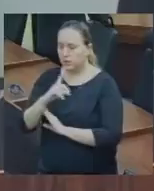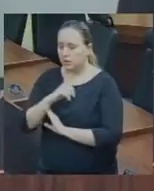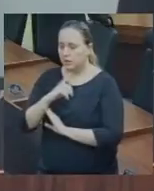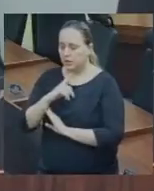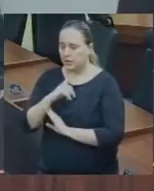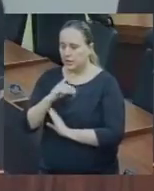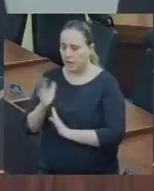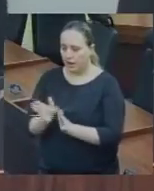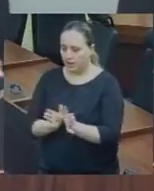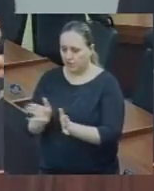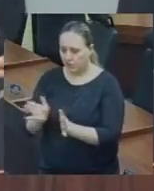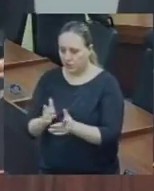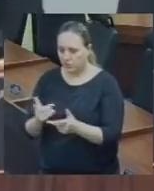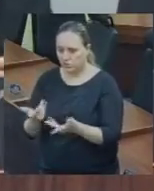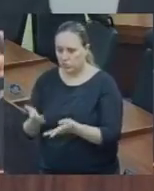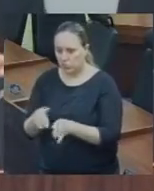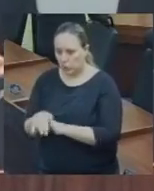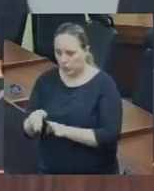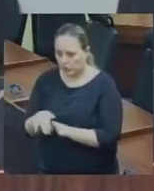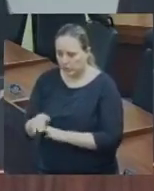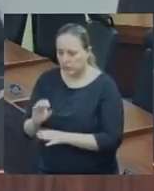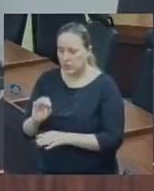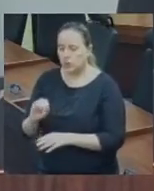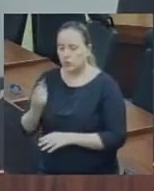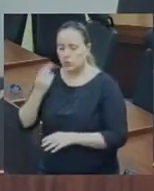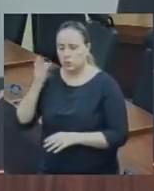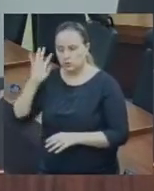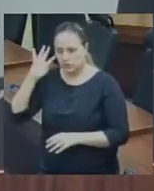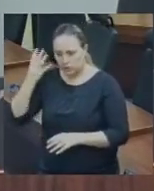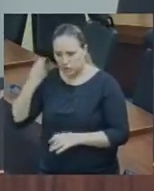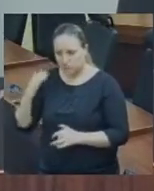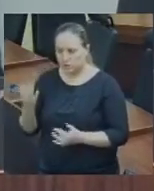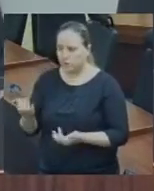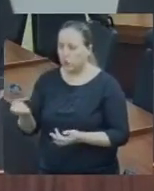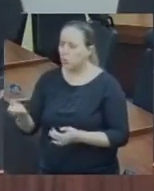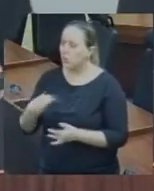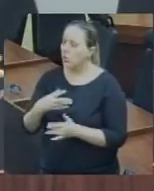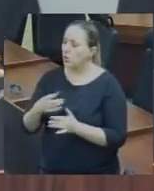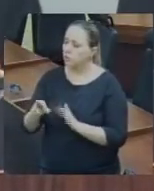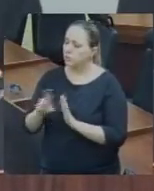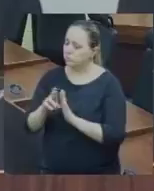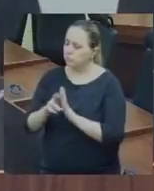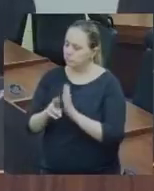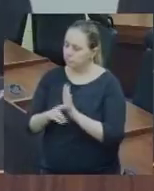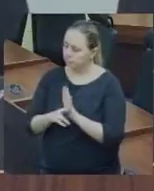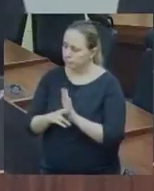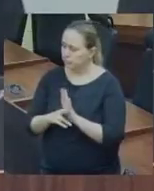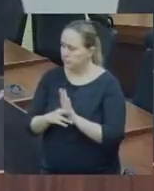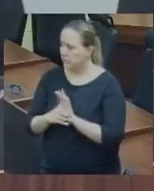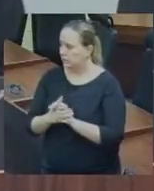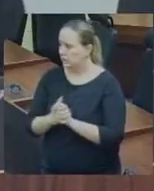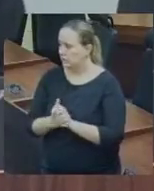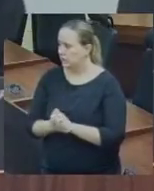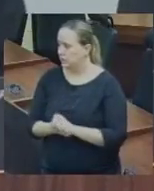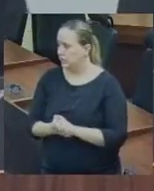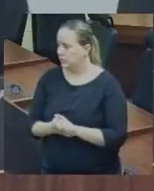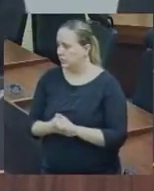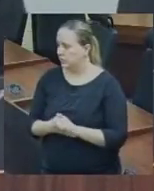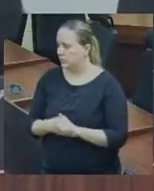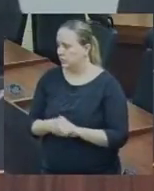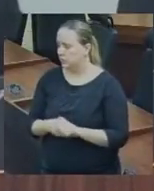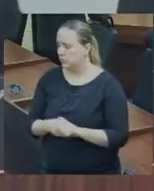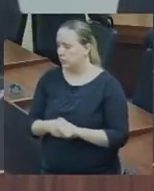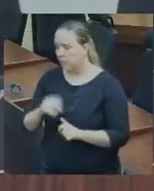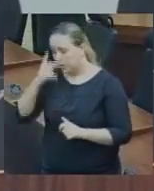ele a recomendação a decisão a nova norma né e muito bem